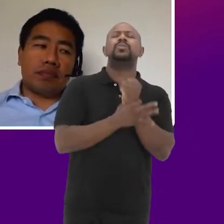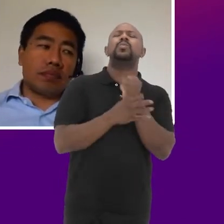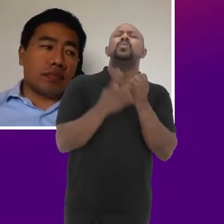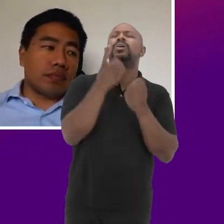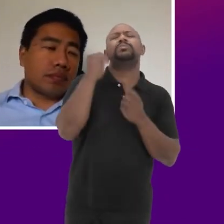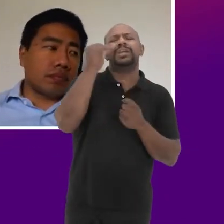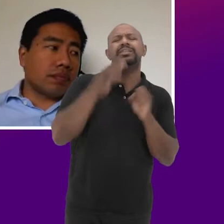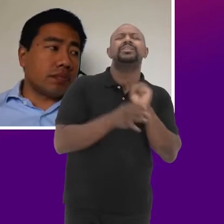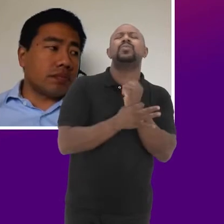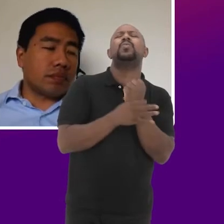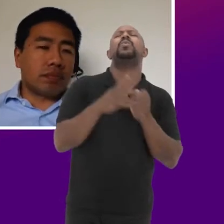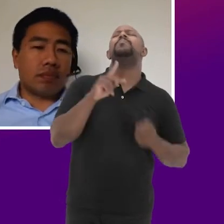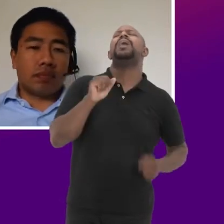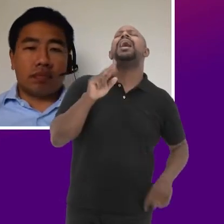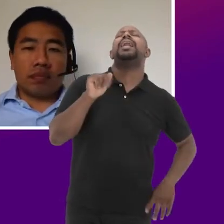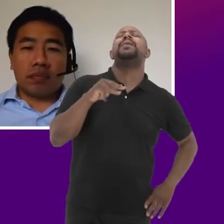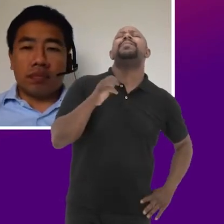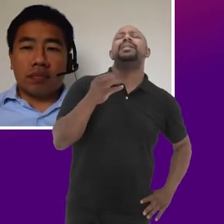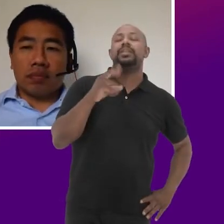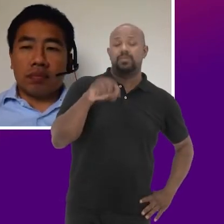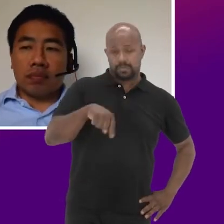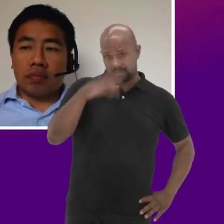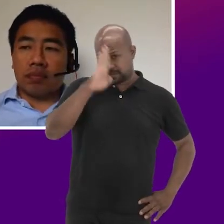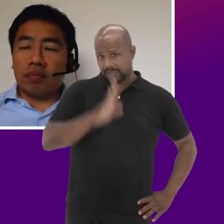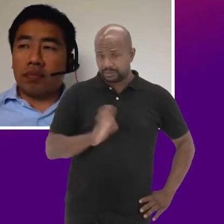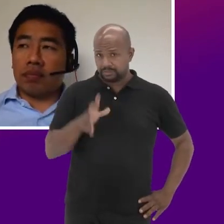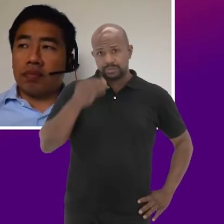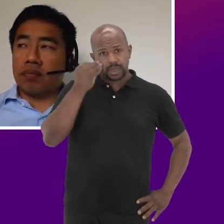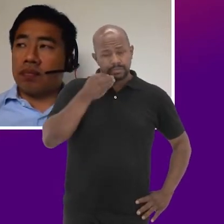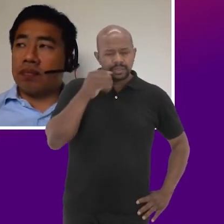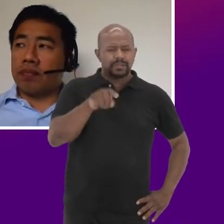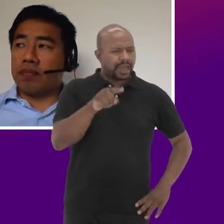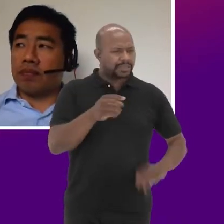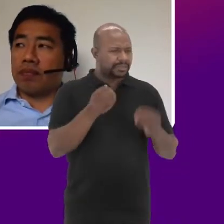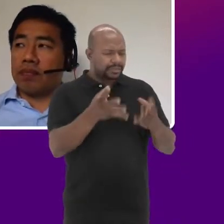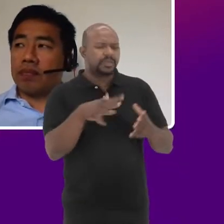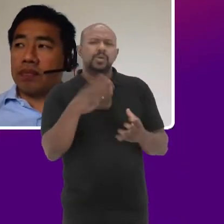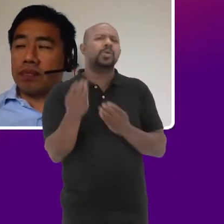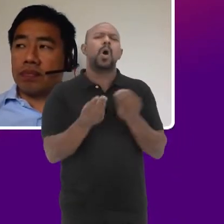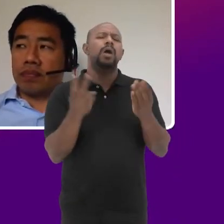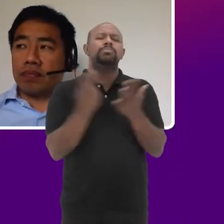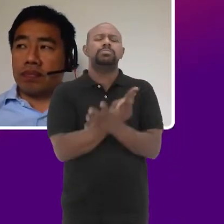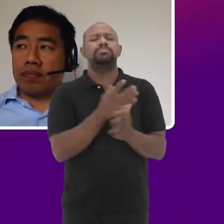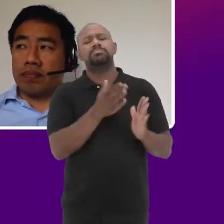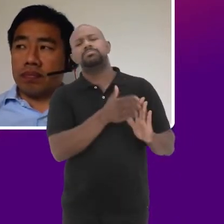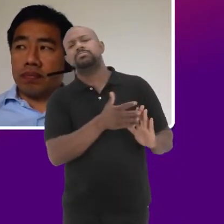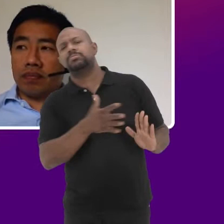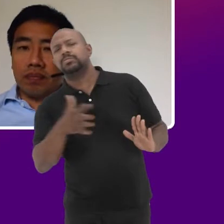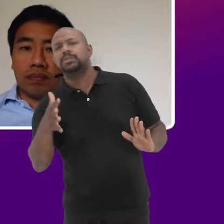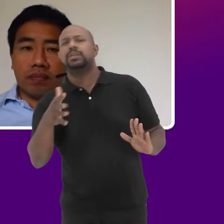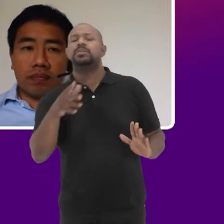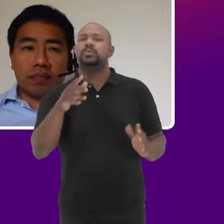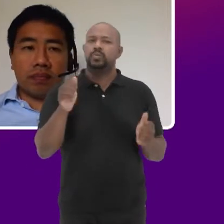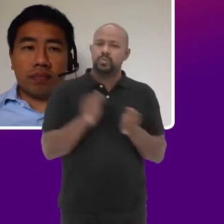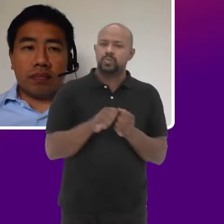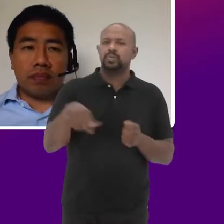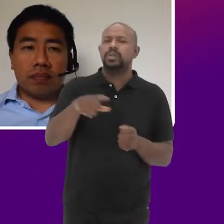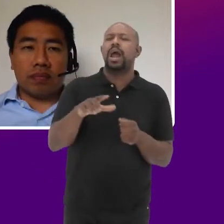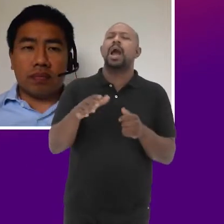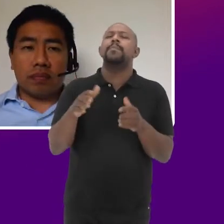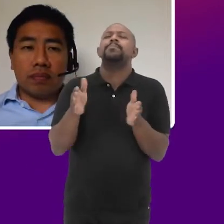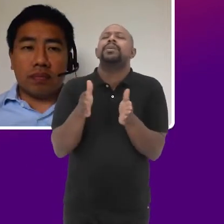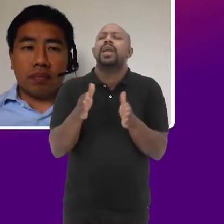seguro paramétrico de um projeto realizado no Brasil. Ele vai trazer aí como isso está sendo realizado, né, junto a